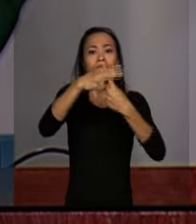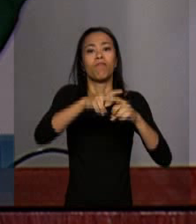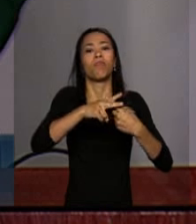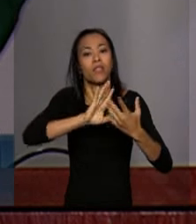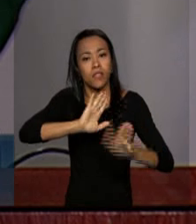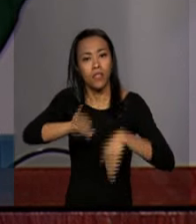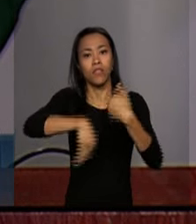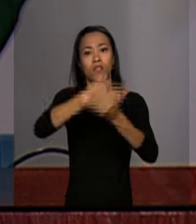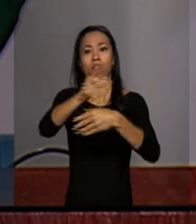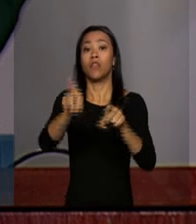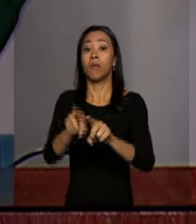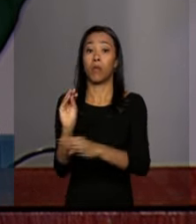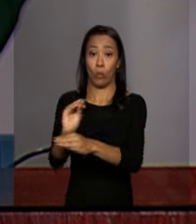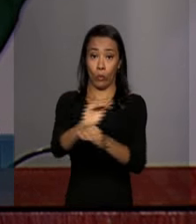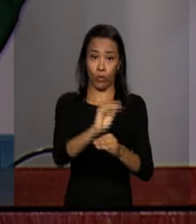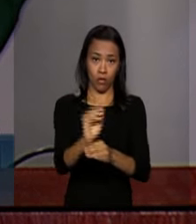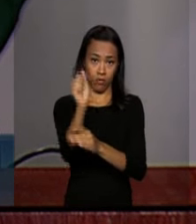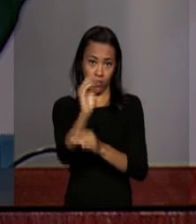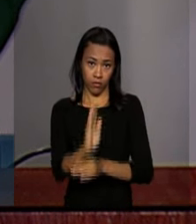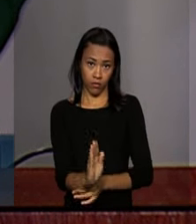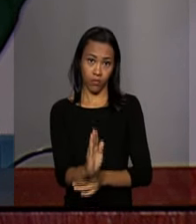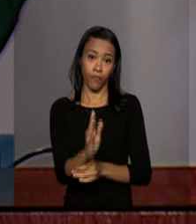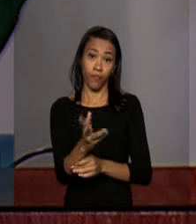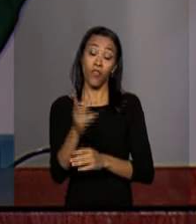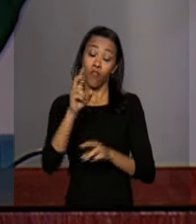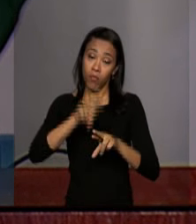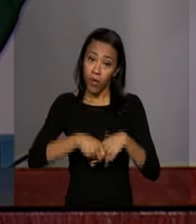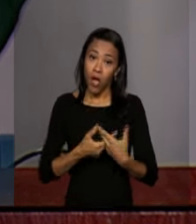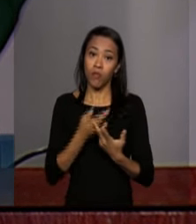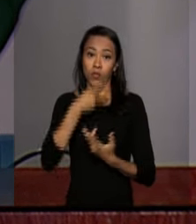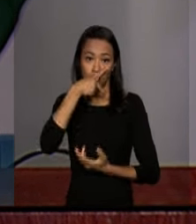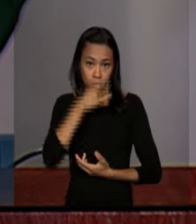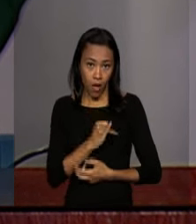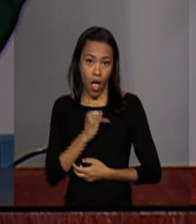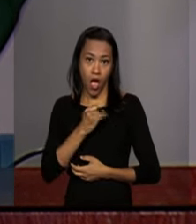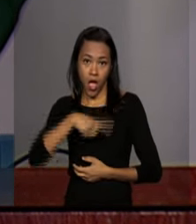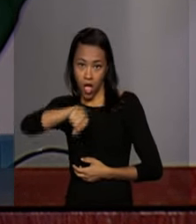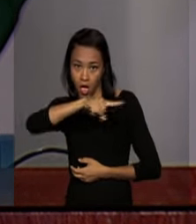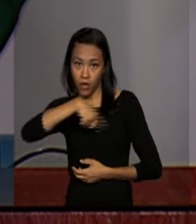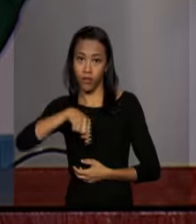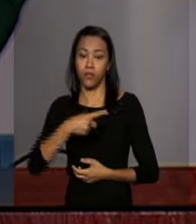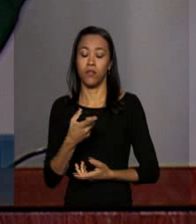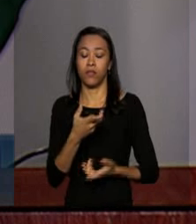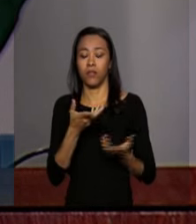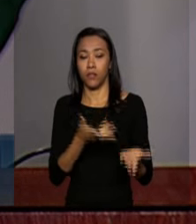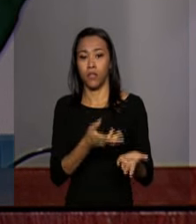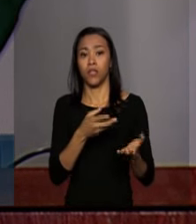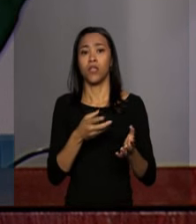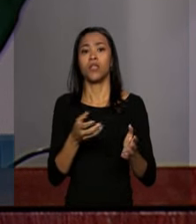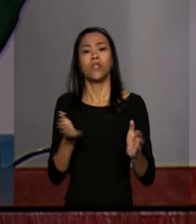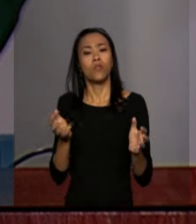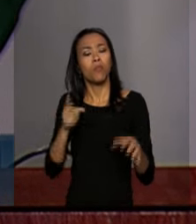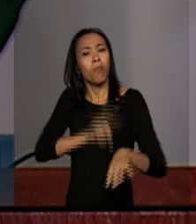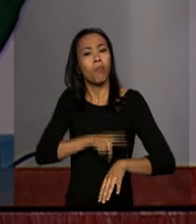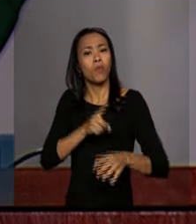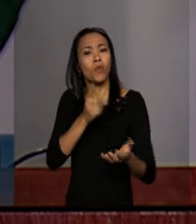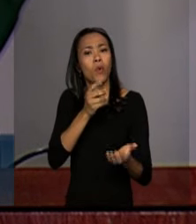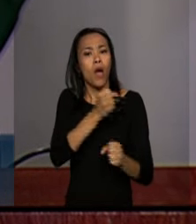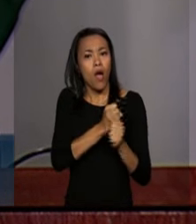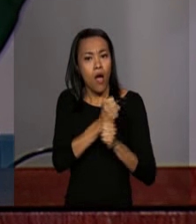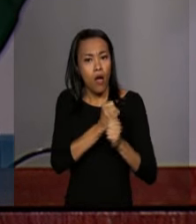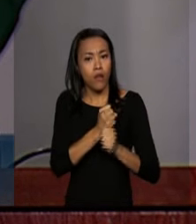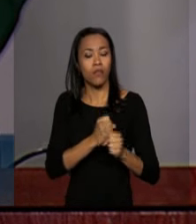dele cuidar. Foi, portanto, graças aos seus pais e aos pais deles, contemporâneos de Juscelino, que o